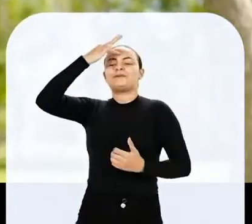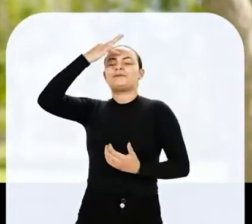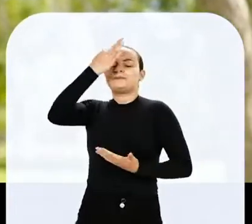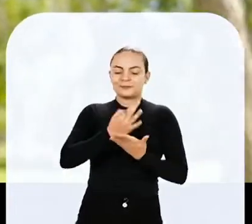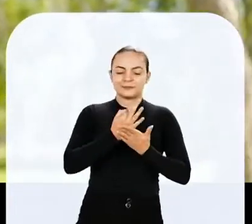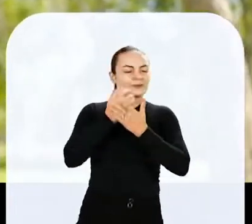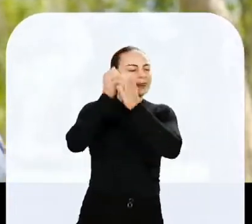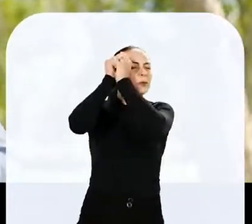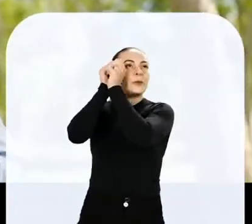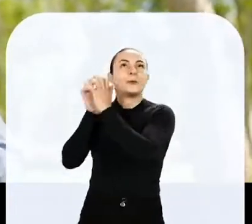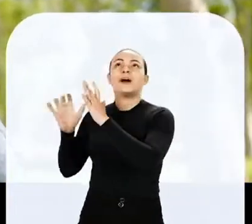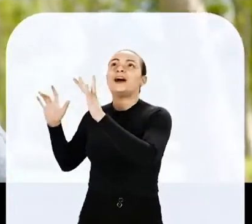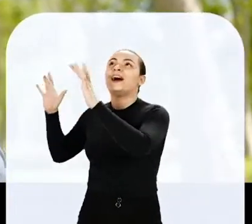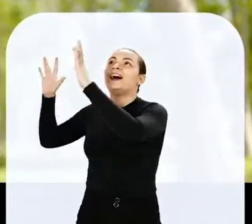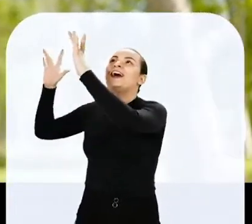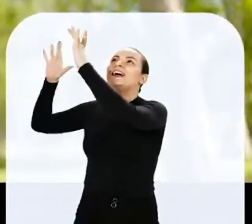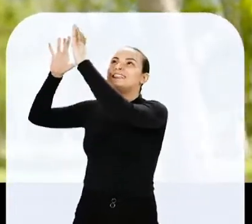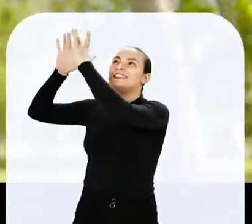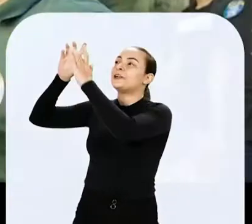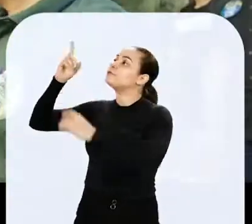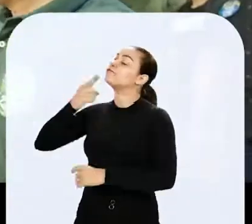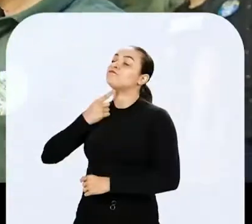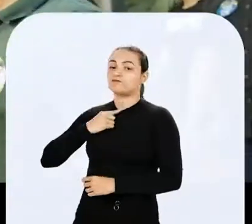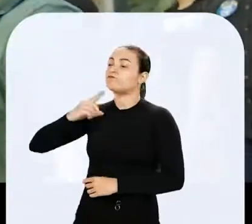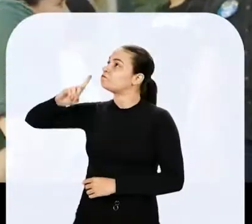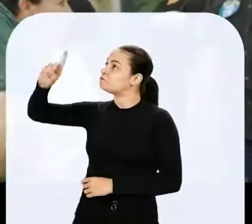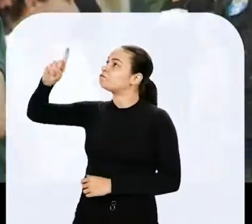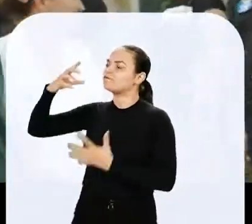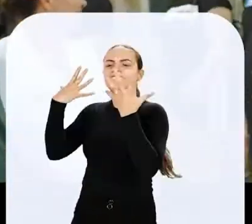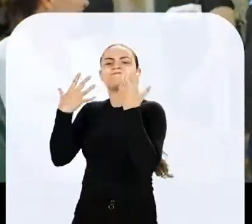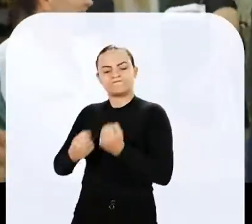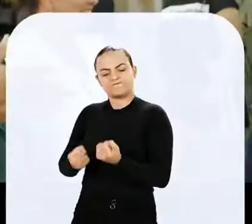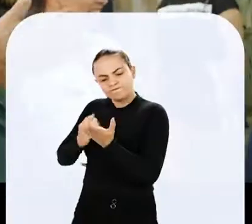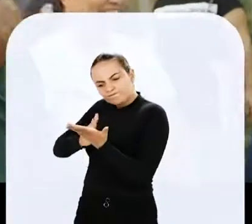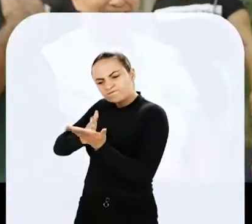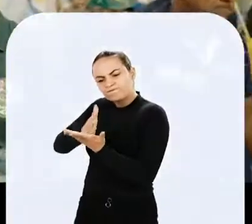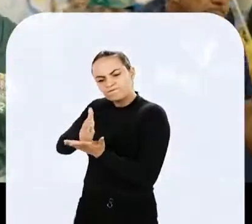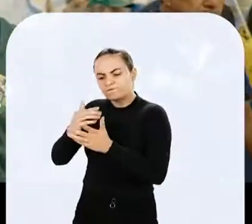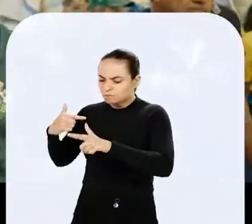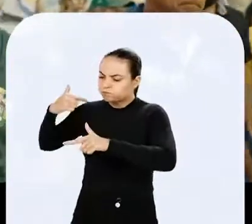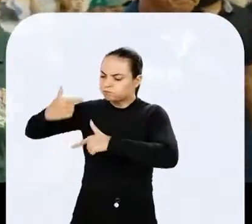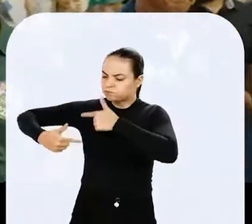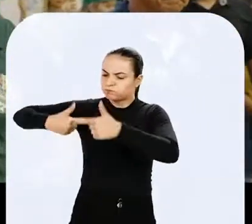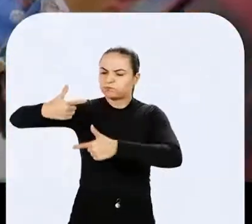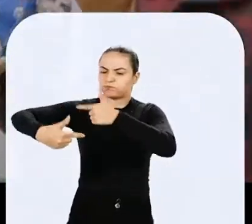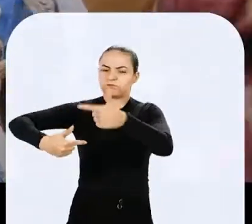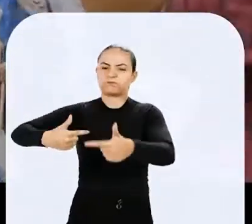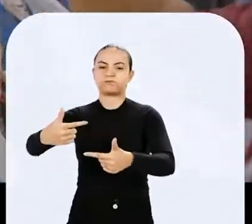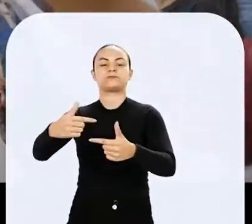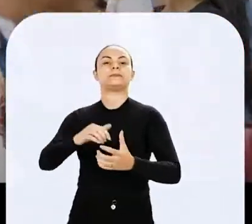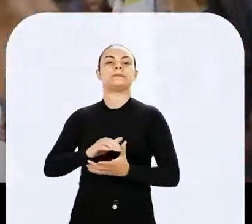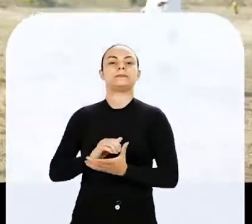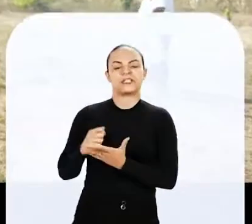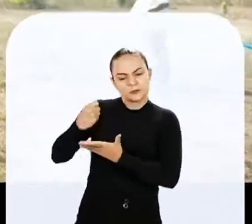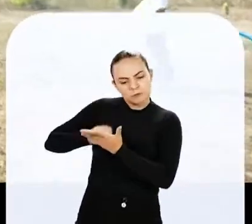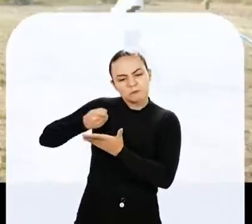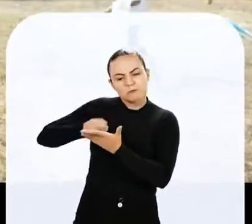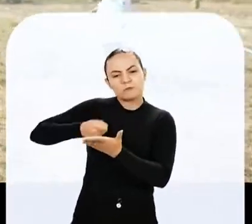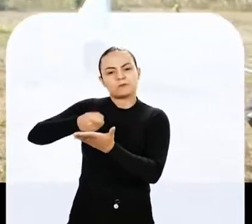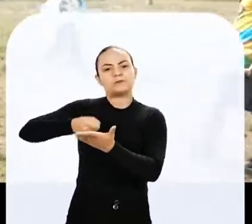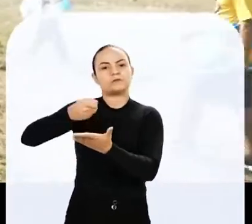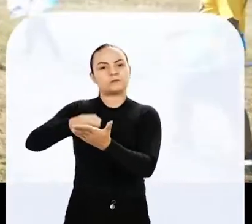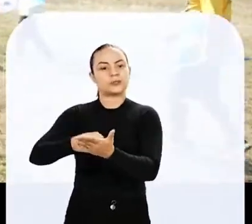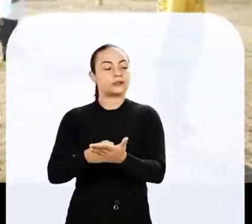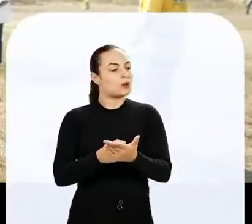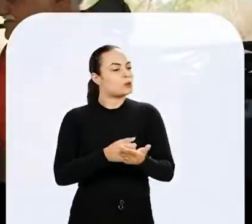e alimentando de fé cada sonho. E se for a vontade de Deus, eu aceito a missão de peito aberto e pés